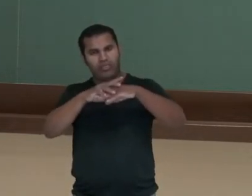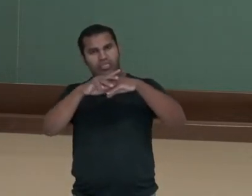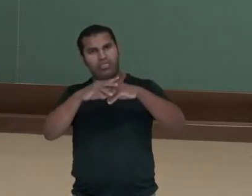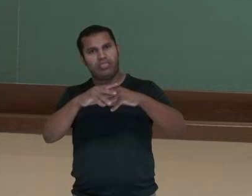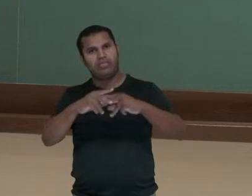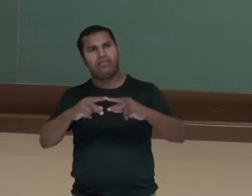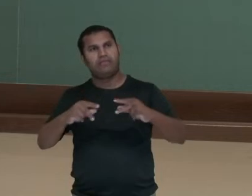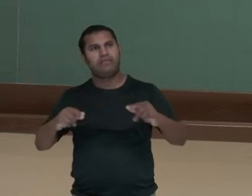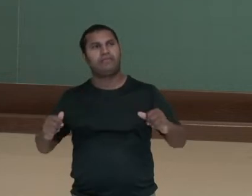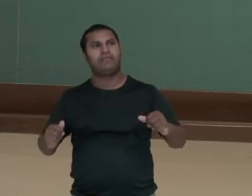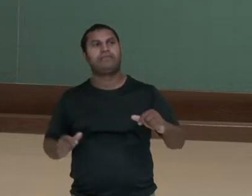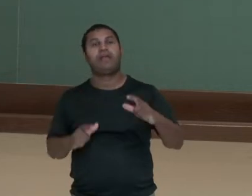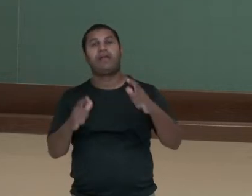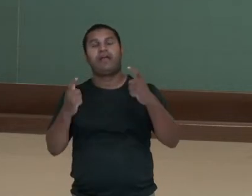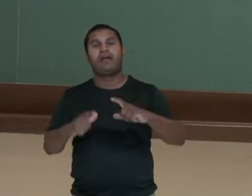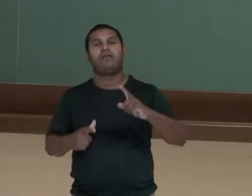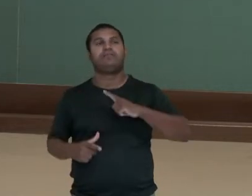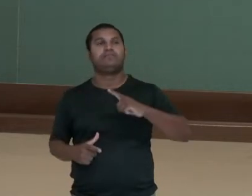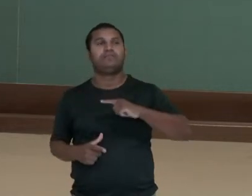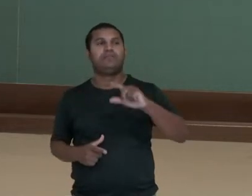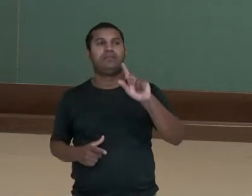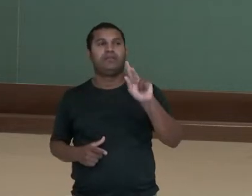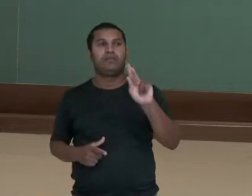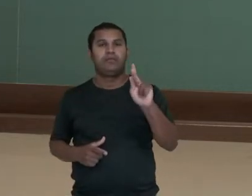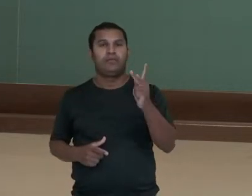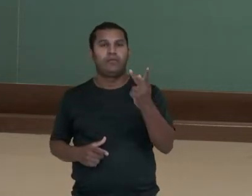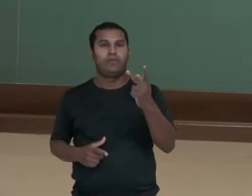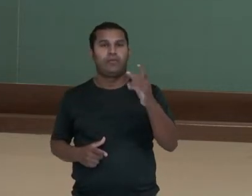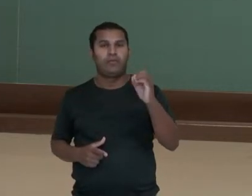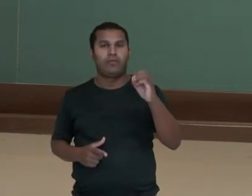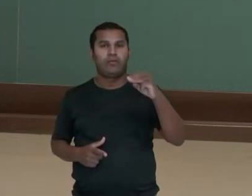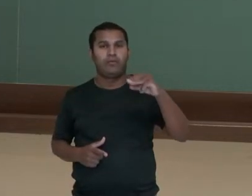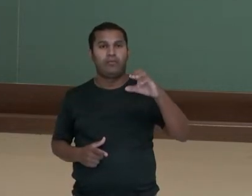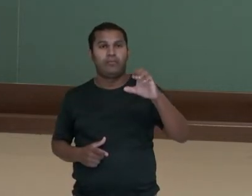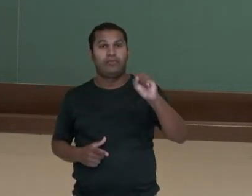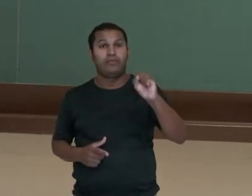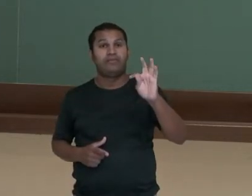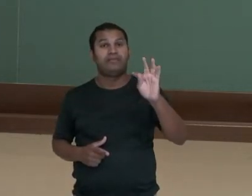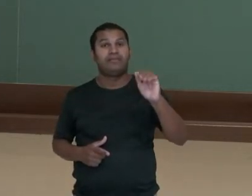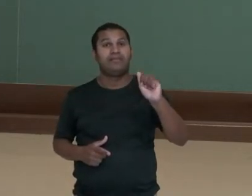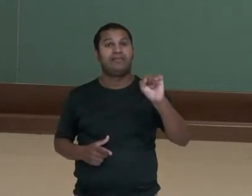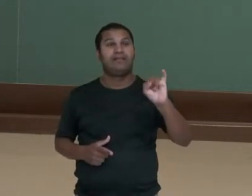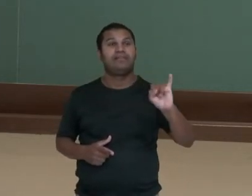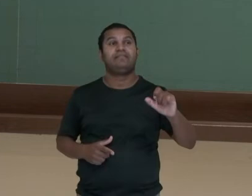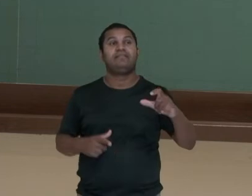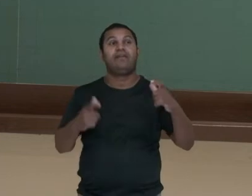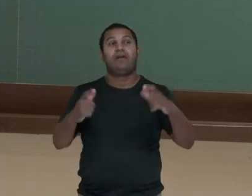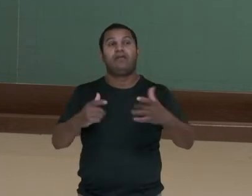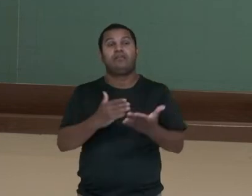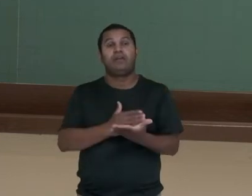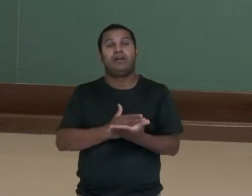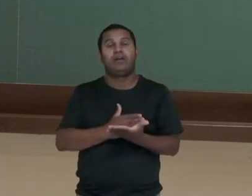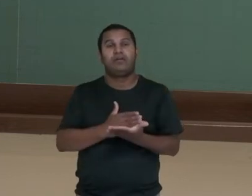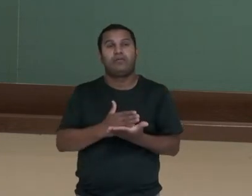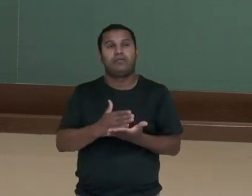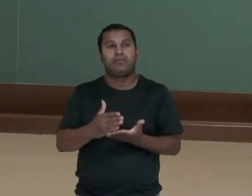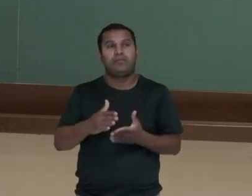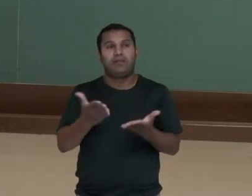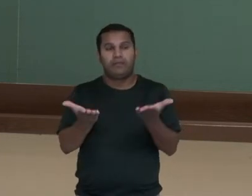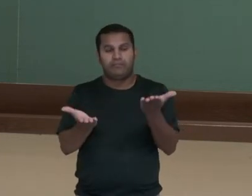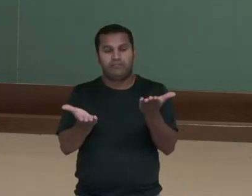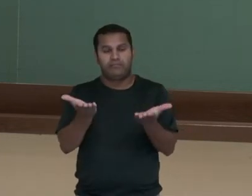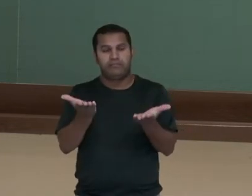homeostase, né? Manter o meio interno em equilíbrio. Os seres vivos têm capacidade